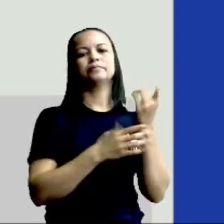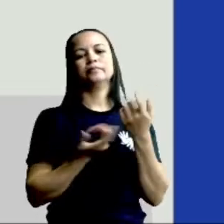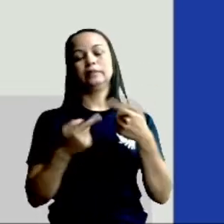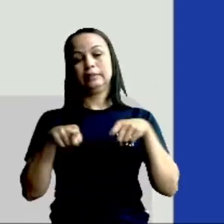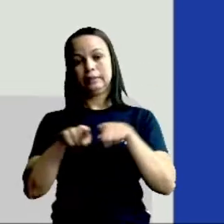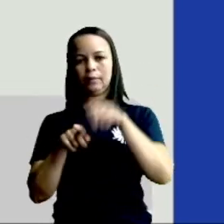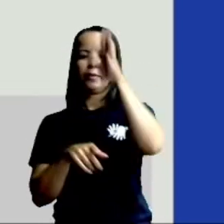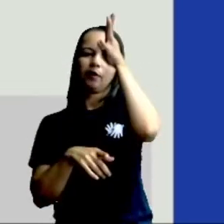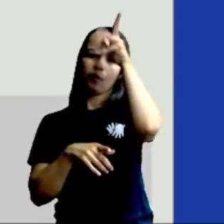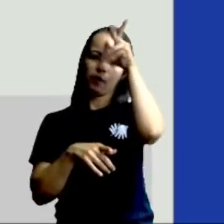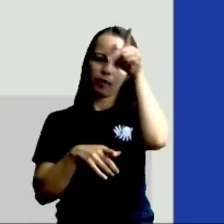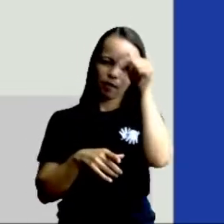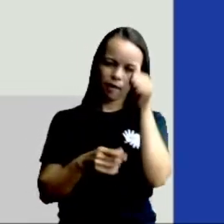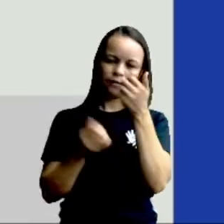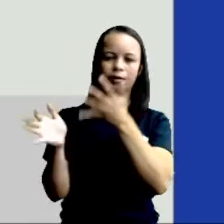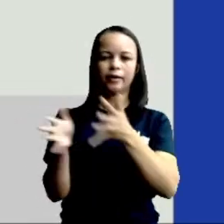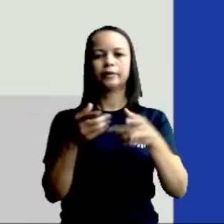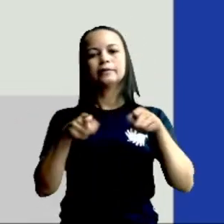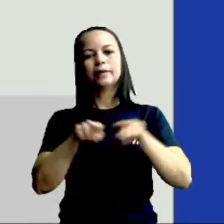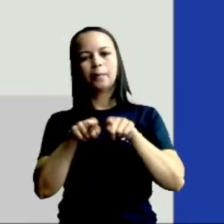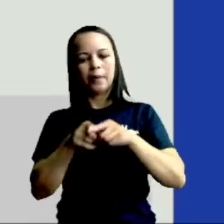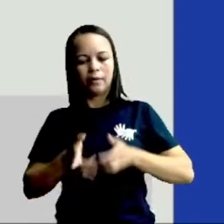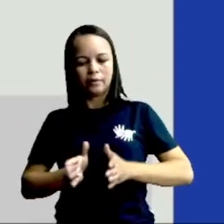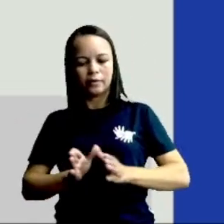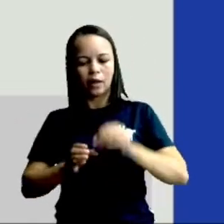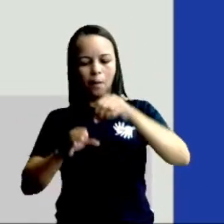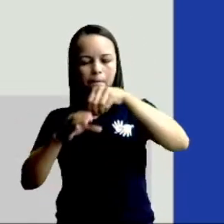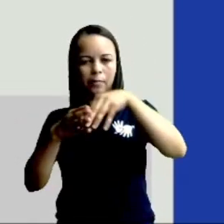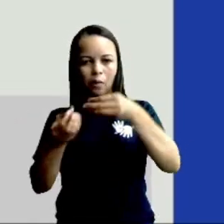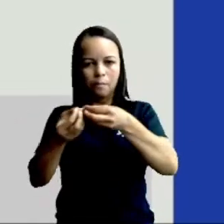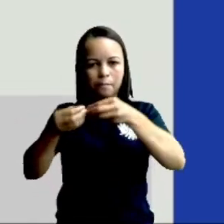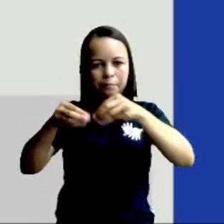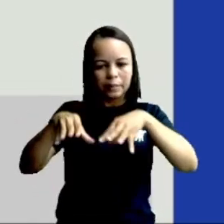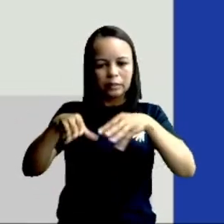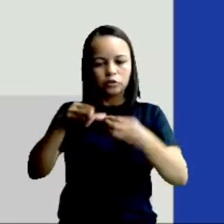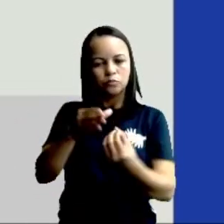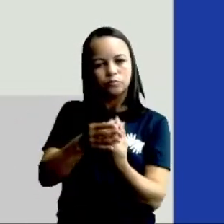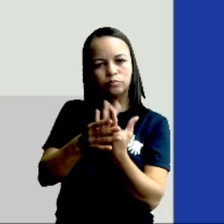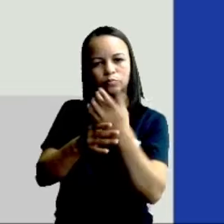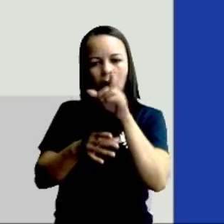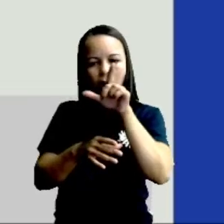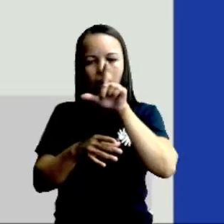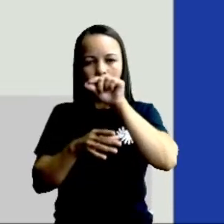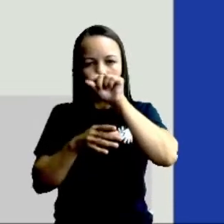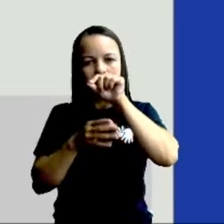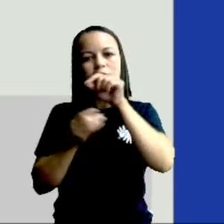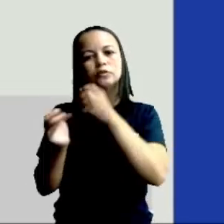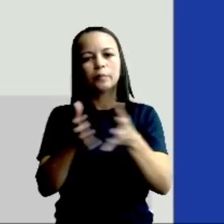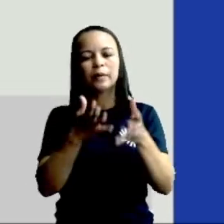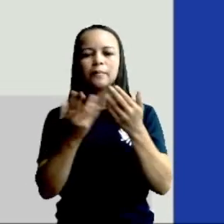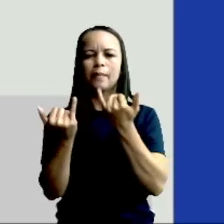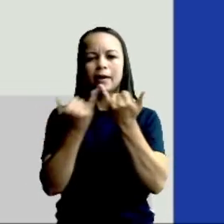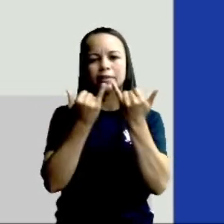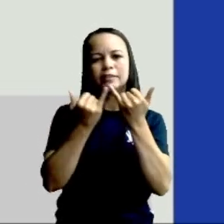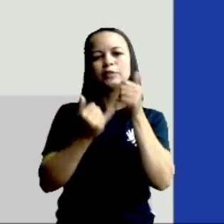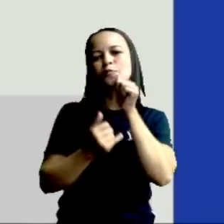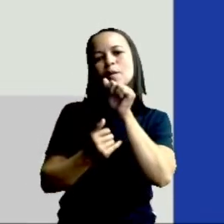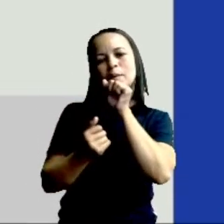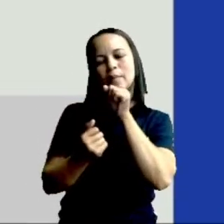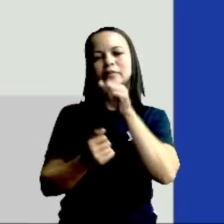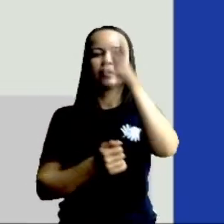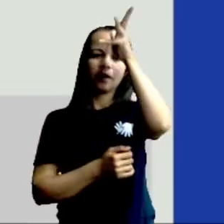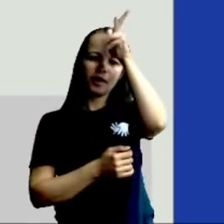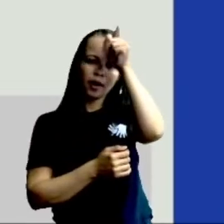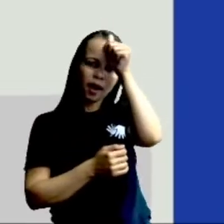se reproduziu aí e gerou os pintinhos que no futuro vão ficar muito parecidos com a mamãe. Vão virar também aí galos